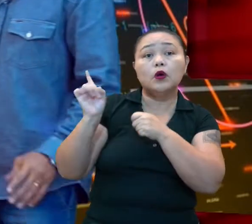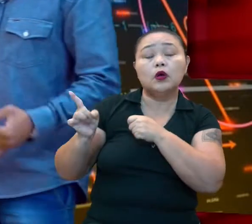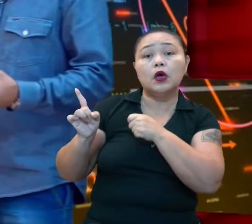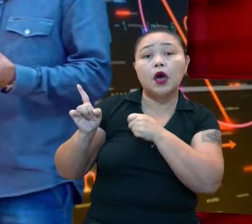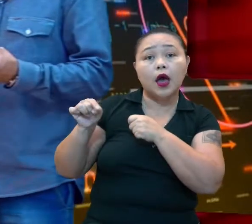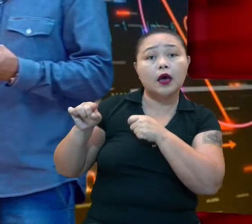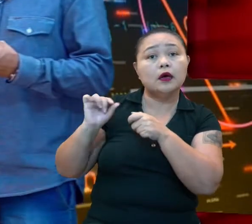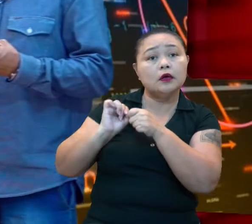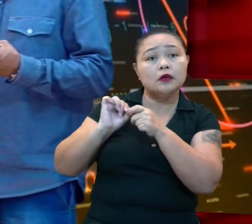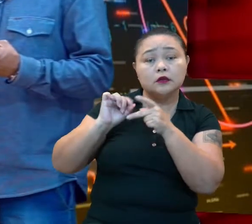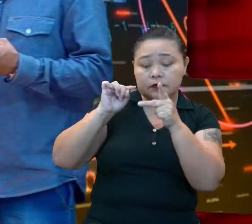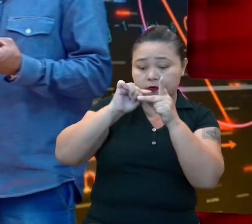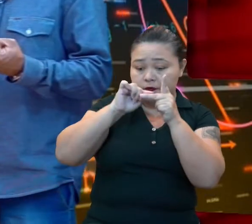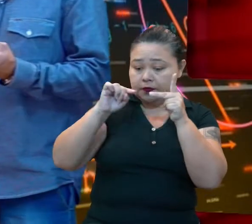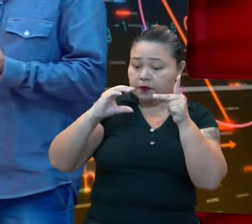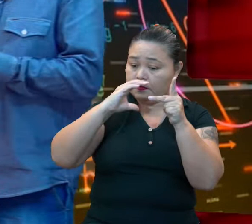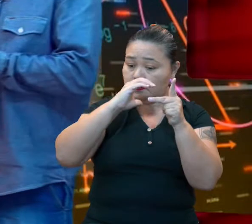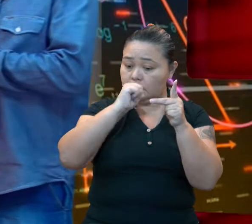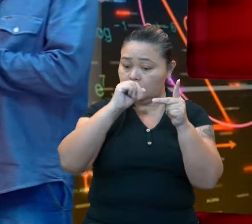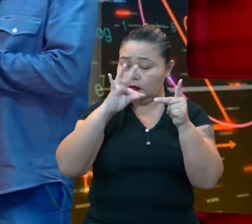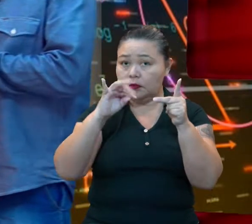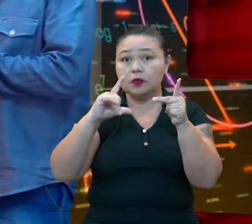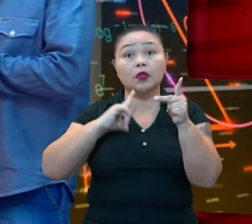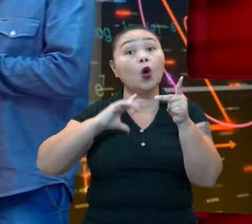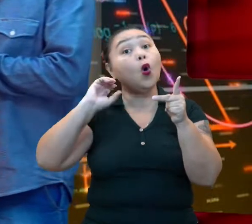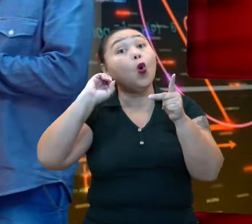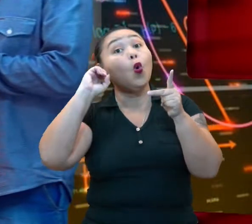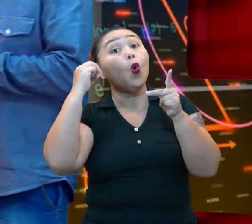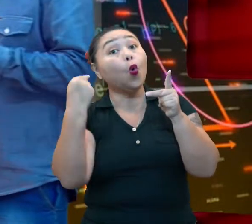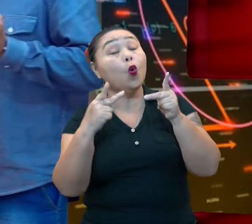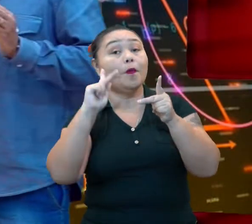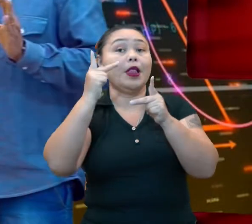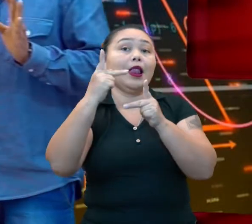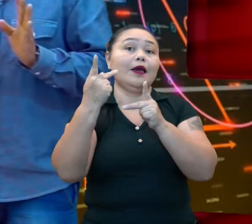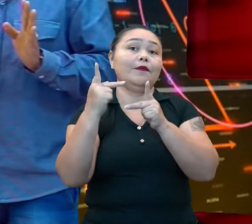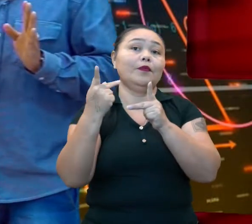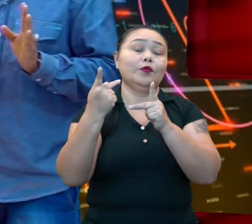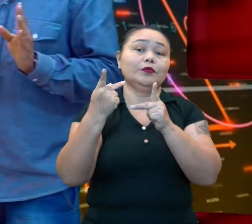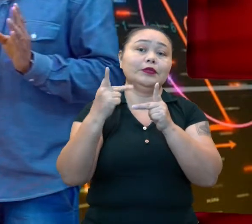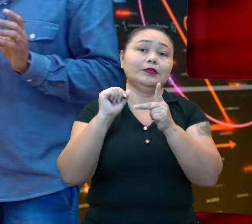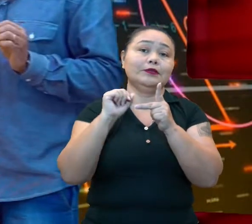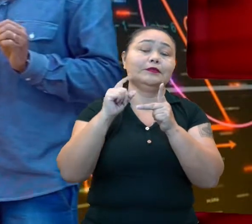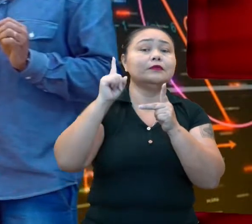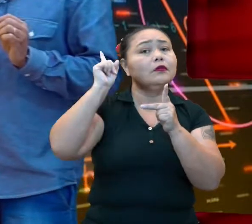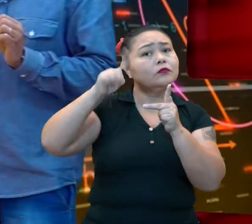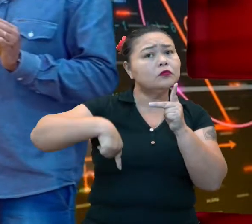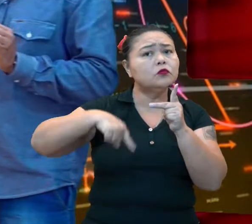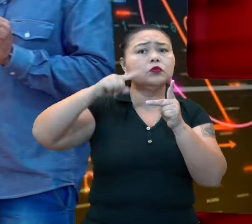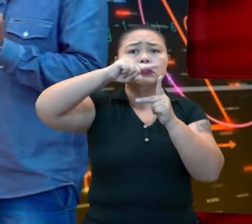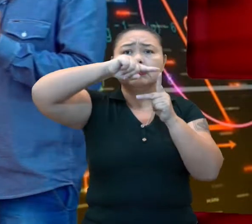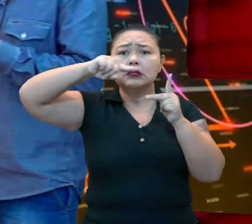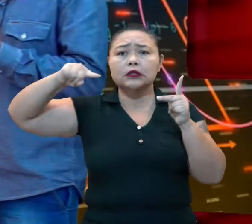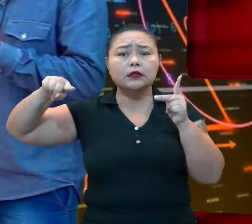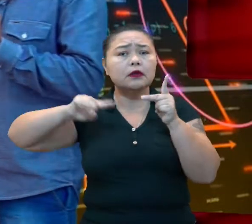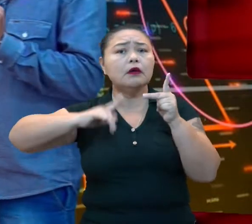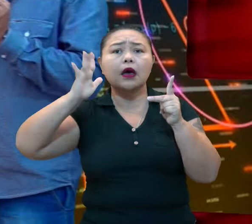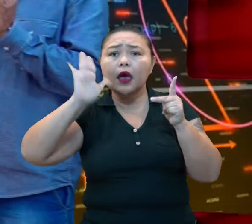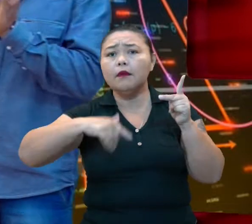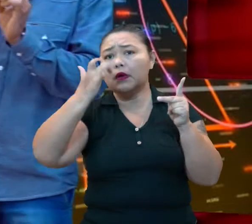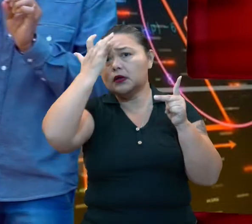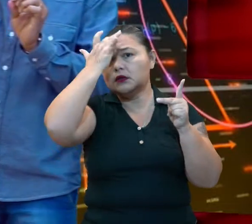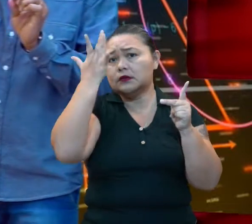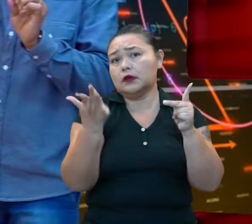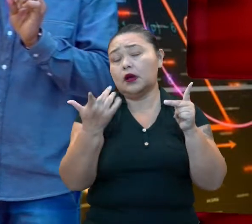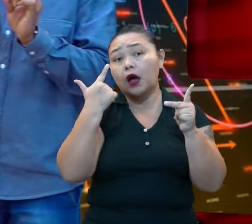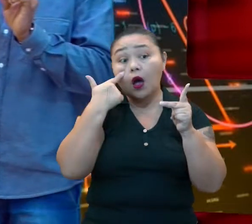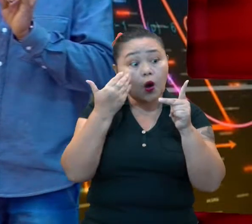Aqui, pelos catetos ou pela hipotenusa. No triângulo retângulo é mais fácil, porque a hipotenusa não muda. Então, olhei